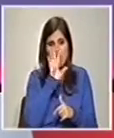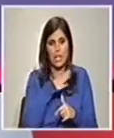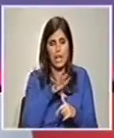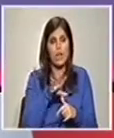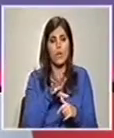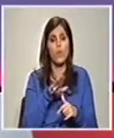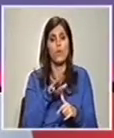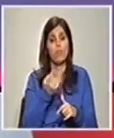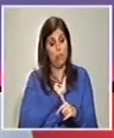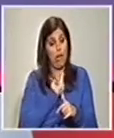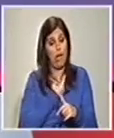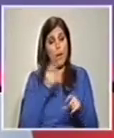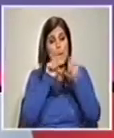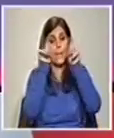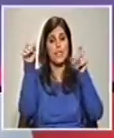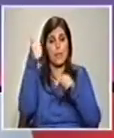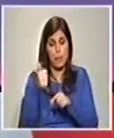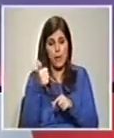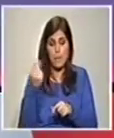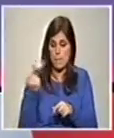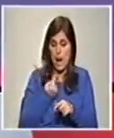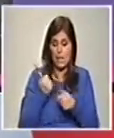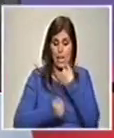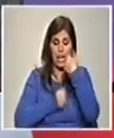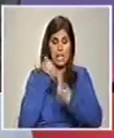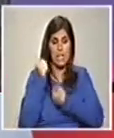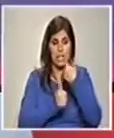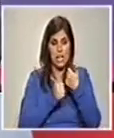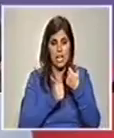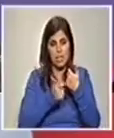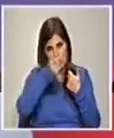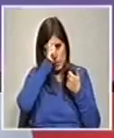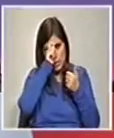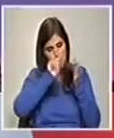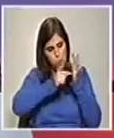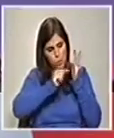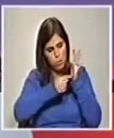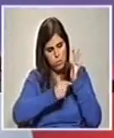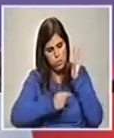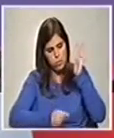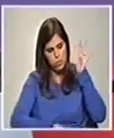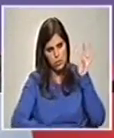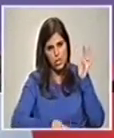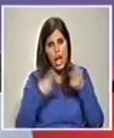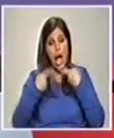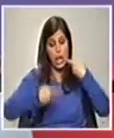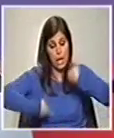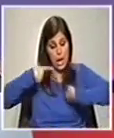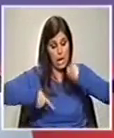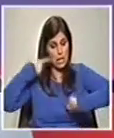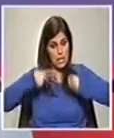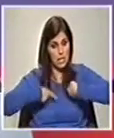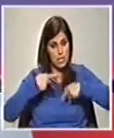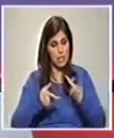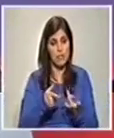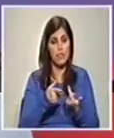B, tenho que me candidatar a ser escrutinizada por alguém autentificado para o fazer, não é? Uhum.